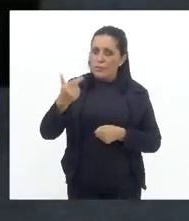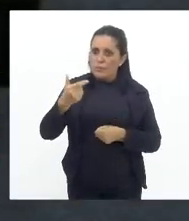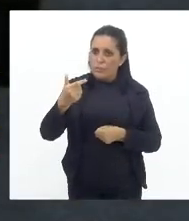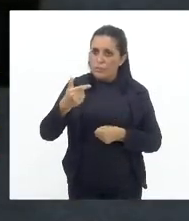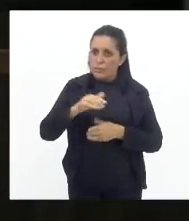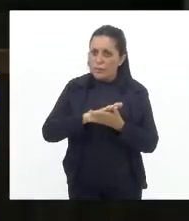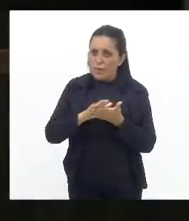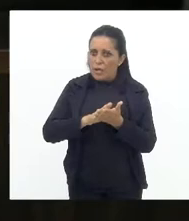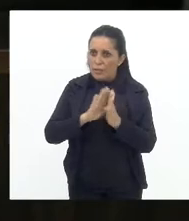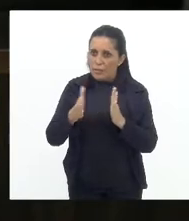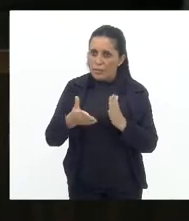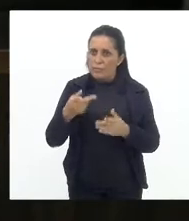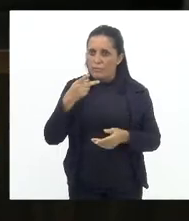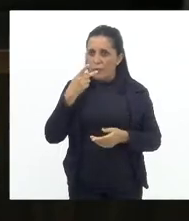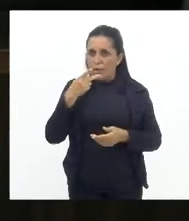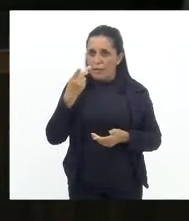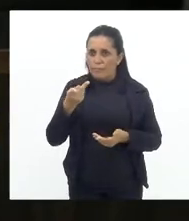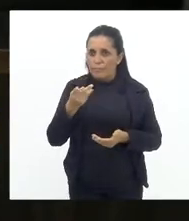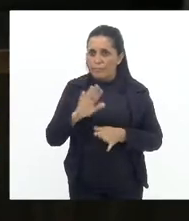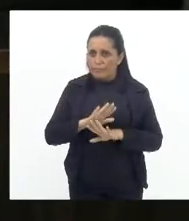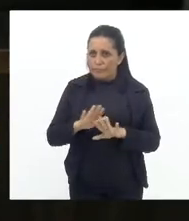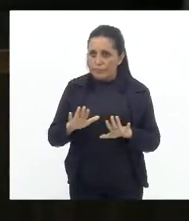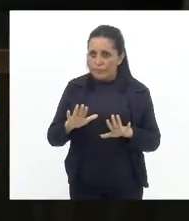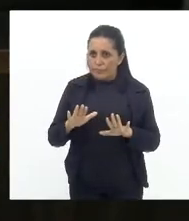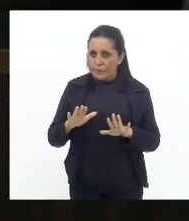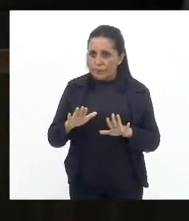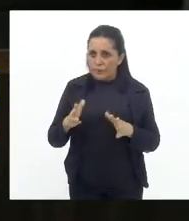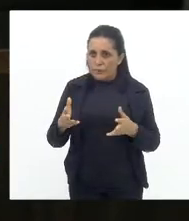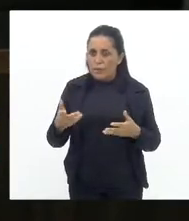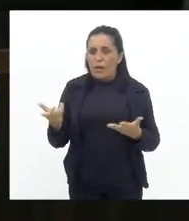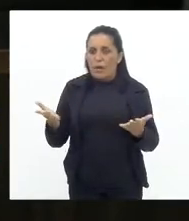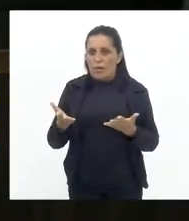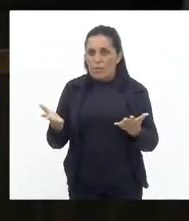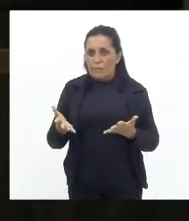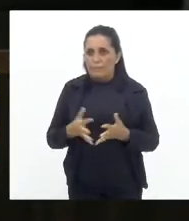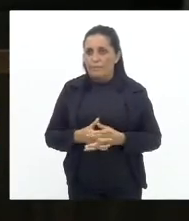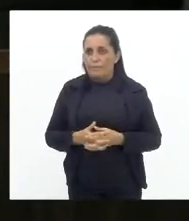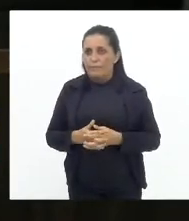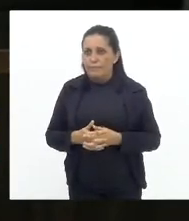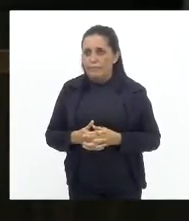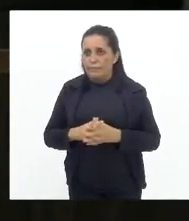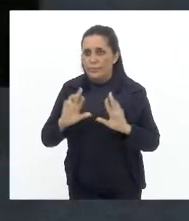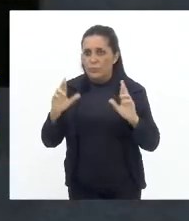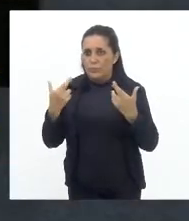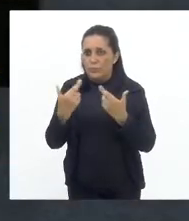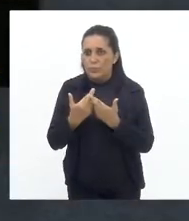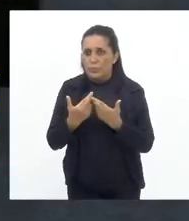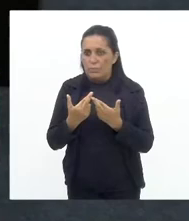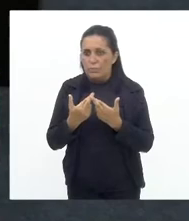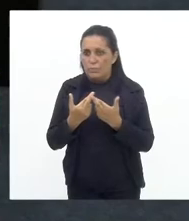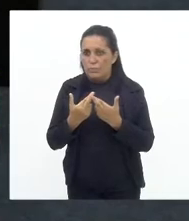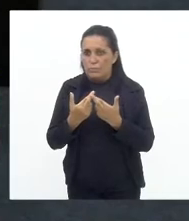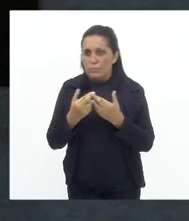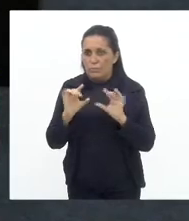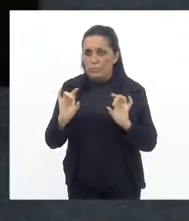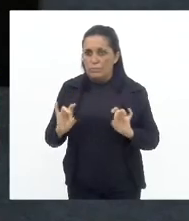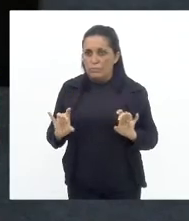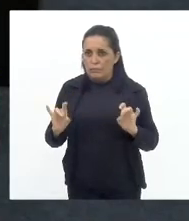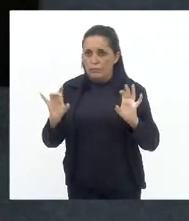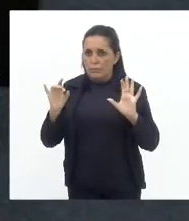presidente nada mais a tratar na sessão extraordinária o som pela ordem presente